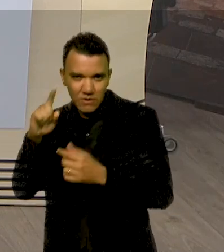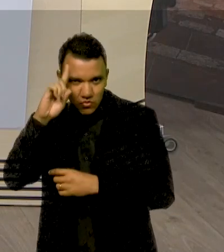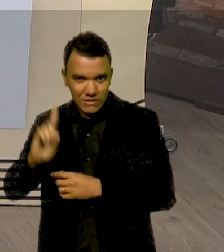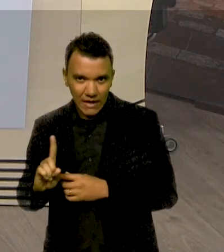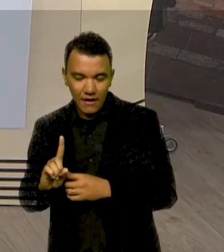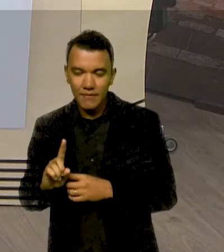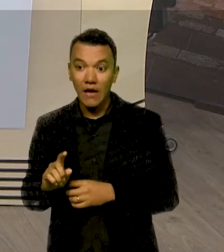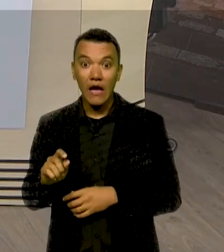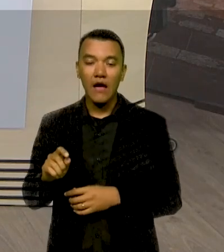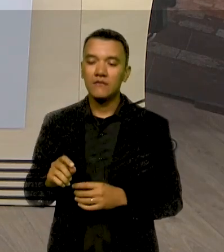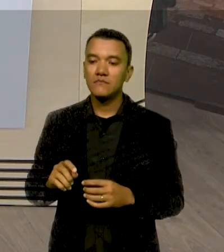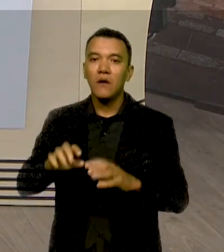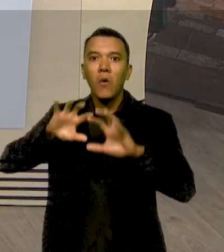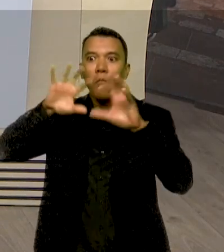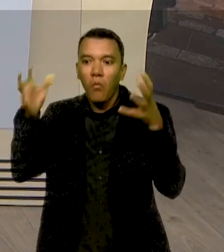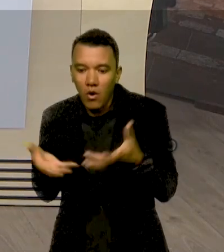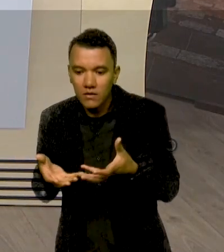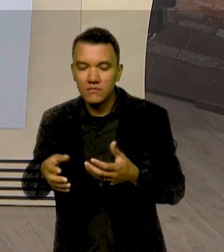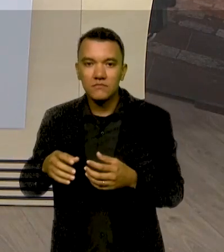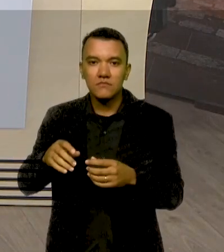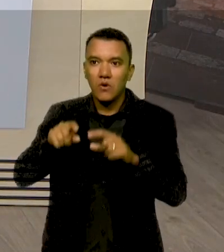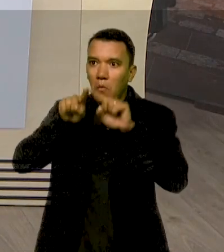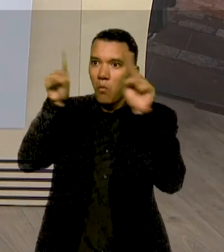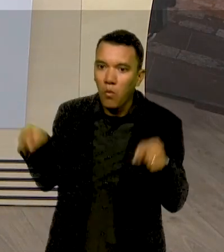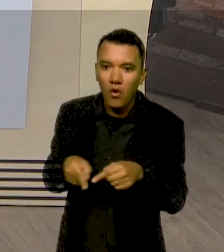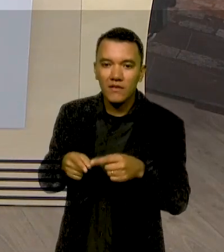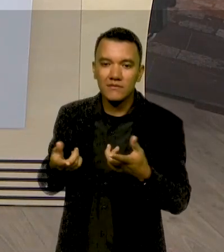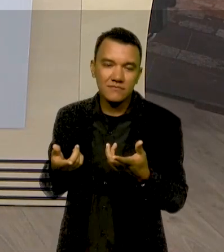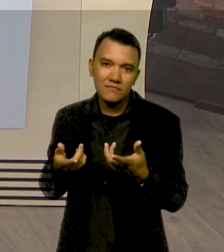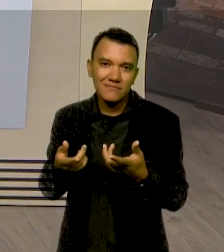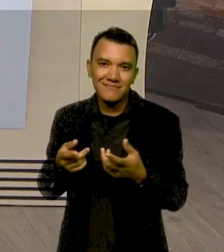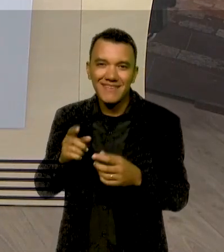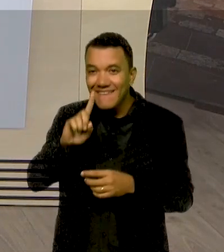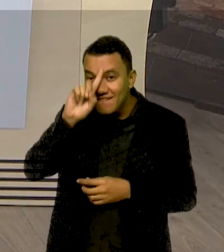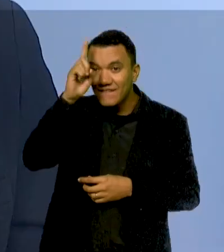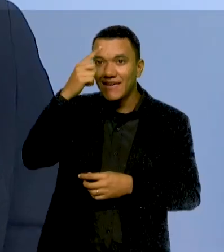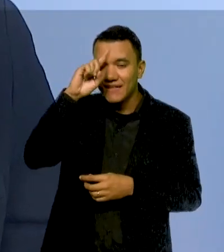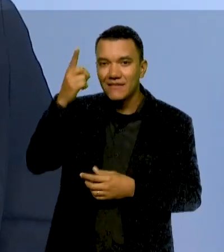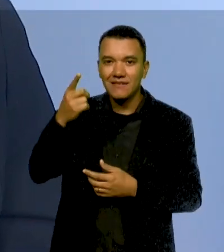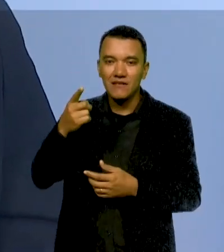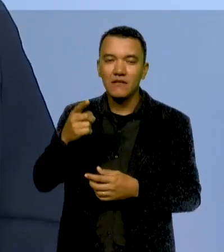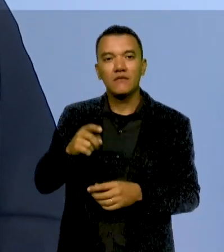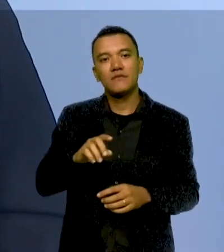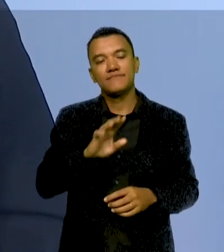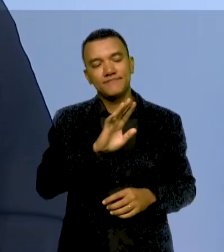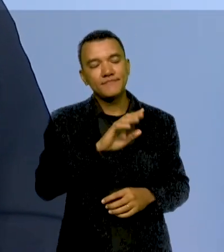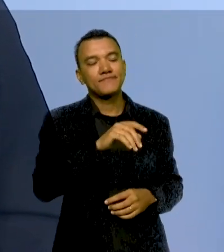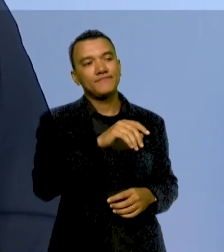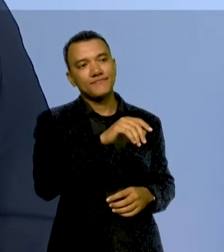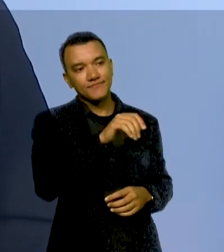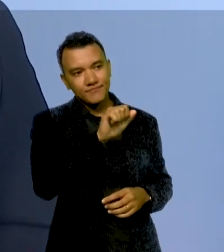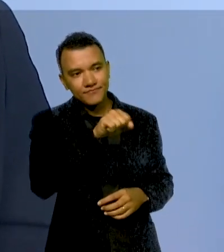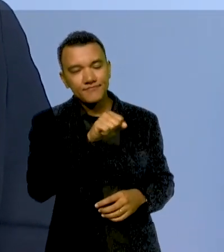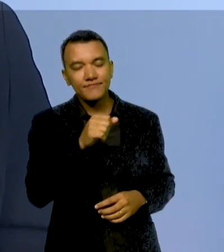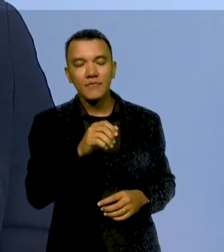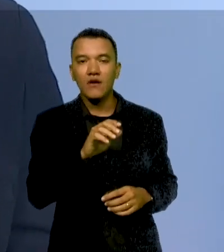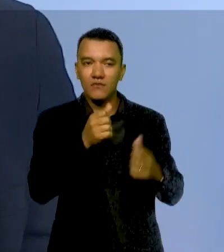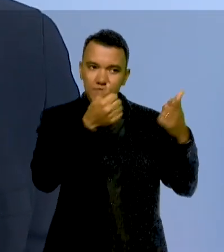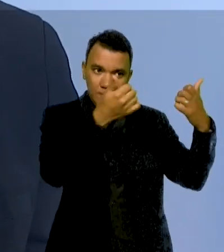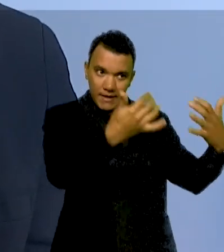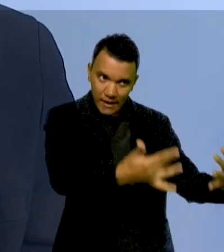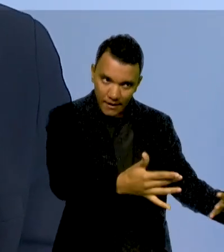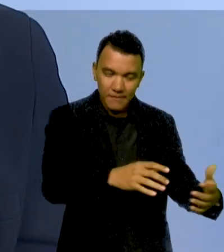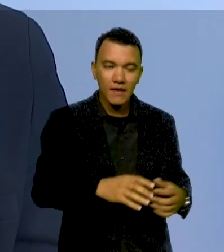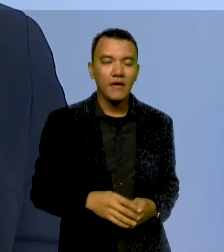faziam, até fariam hoje as pessoas que desconhecem. Sim. Né? Porque é uma língua. Sim. Então, se a gente pega, por exemplo,